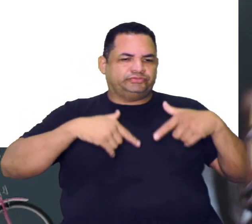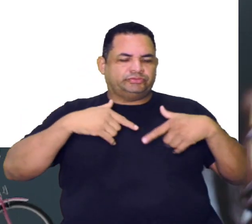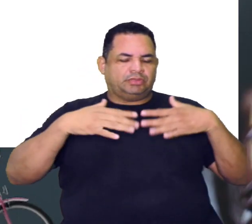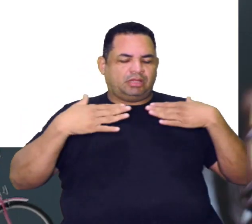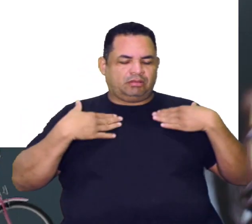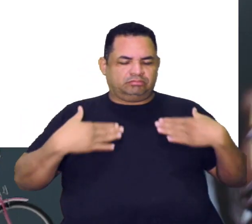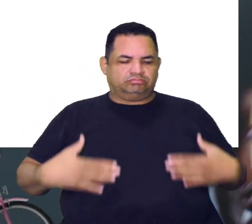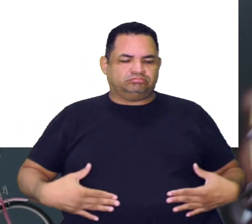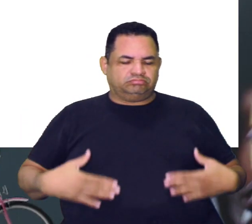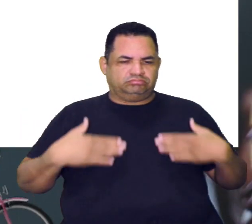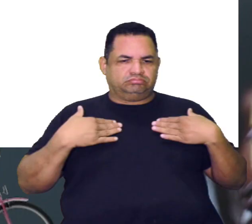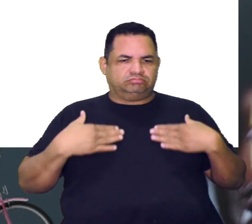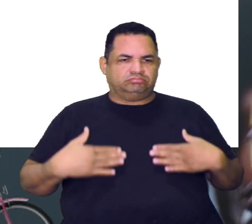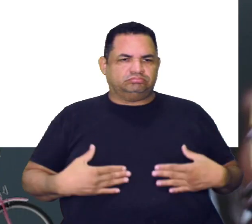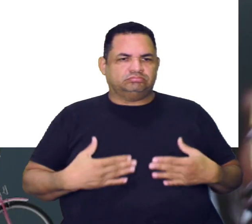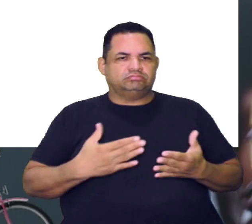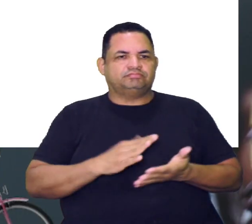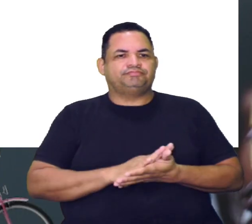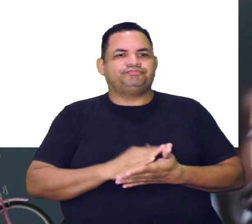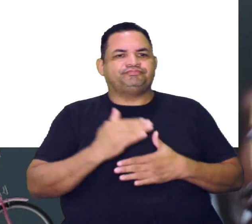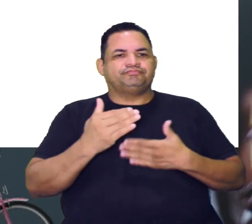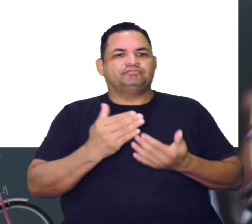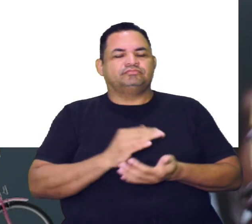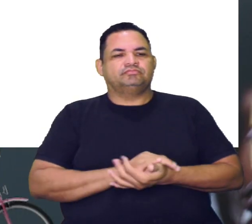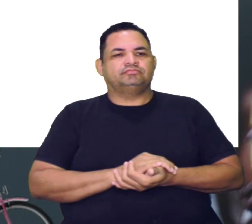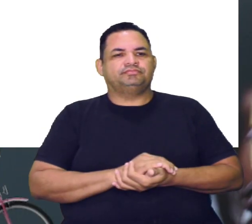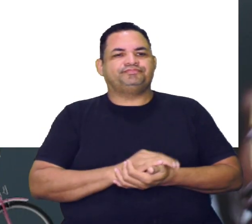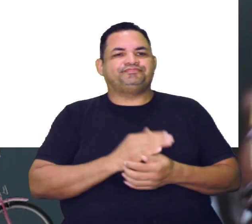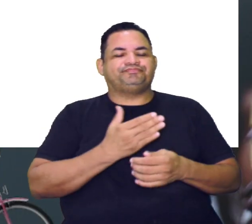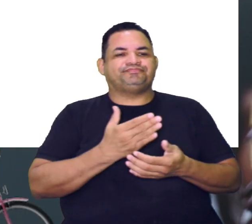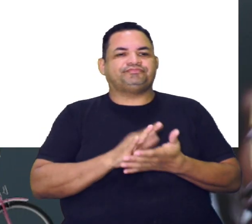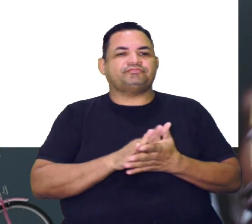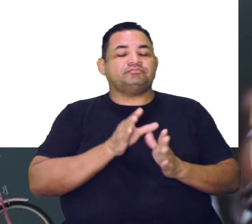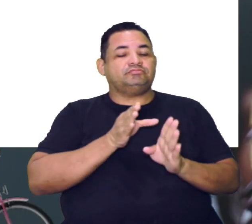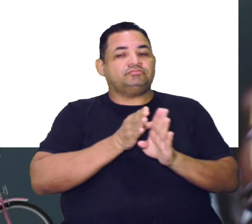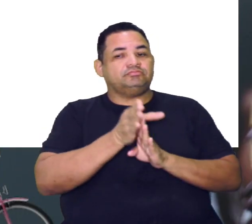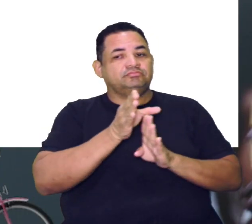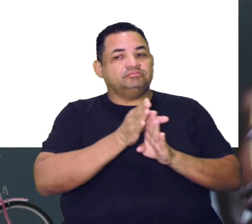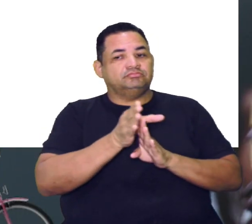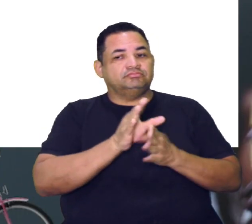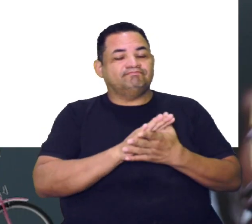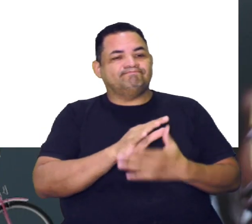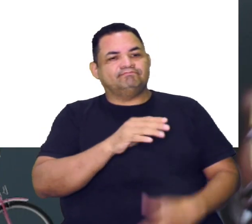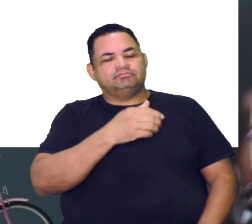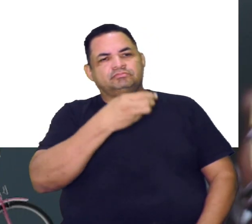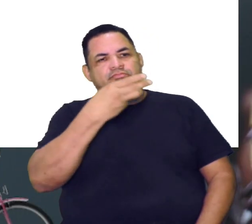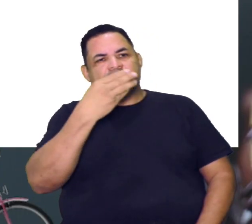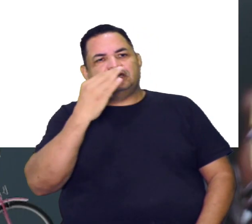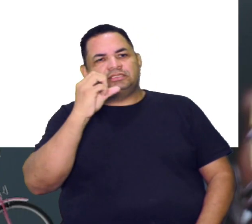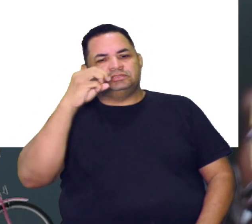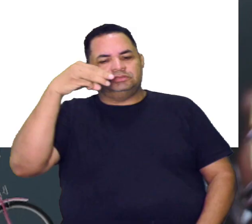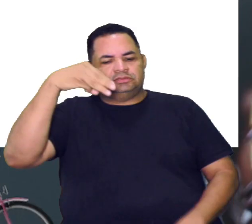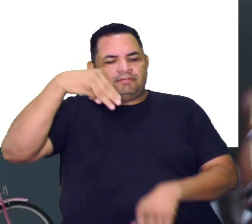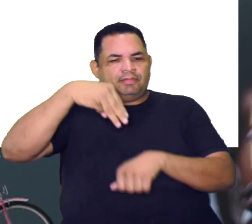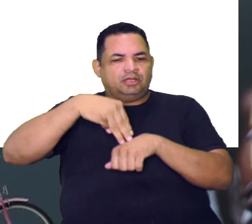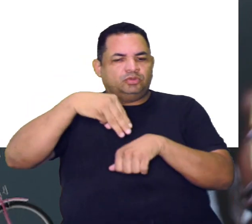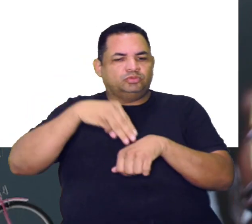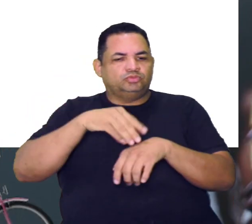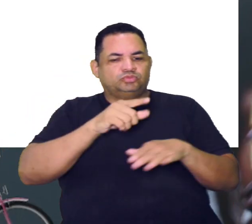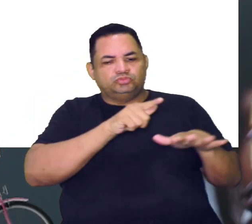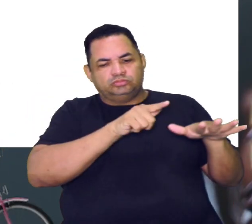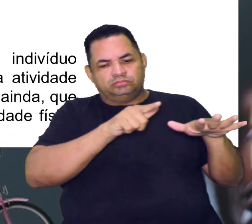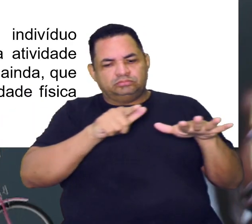teu corpo. Ou, né, outra vertente aí, que é a recomendação aí de pelo menos 300 minutos por